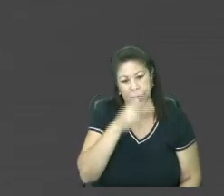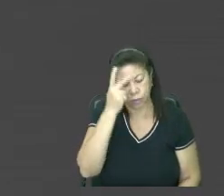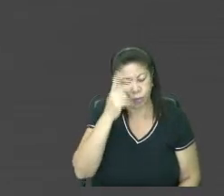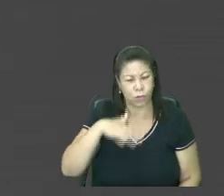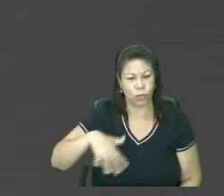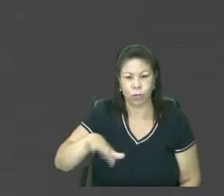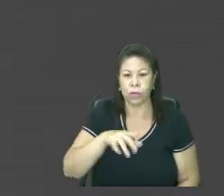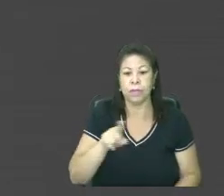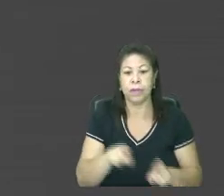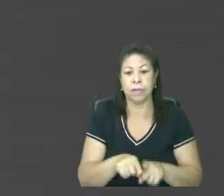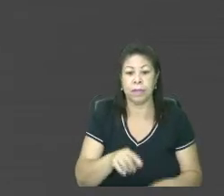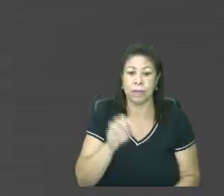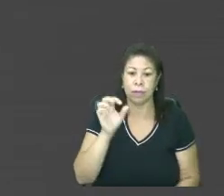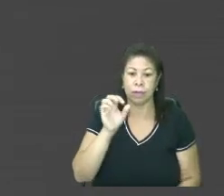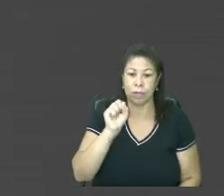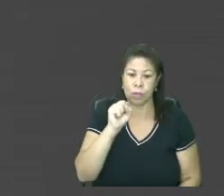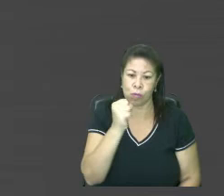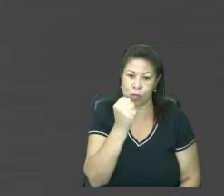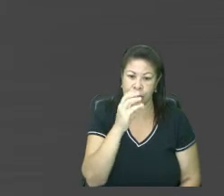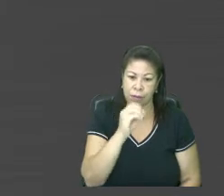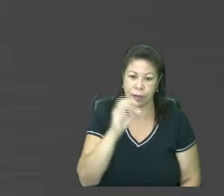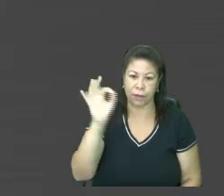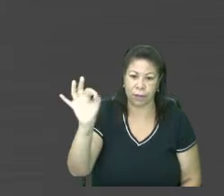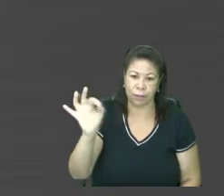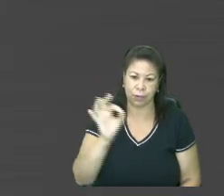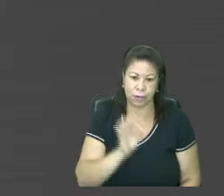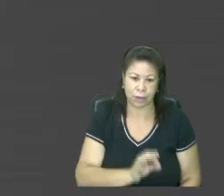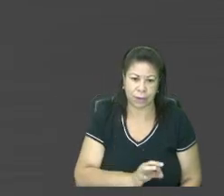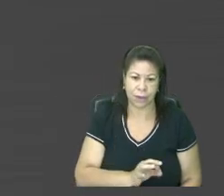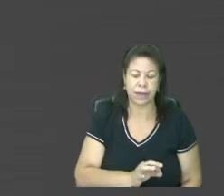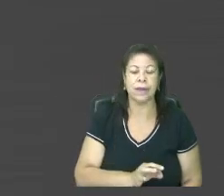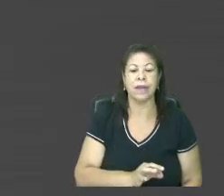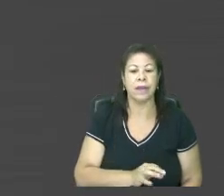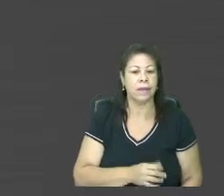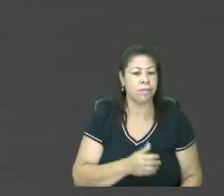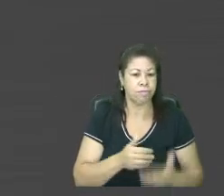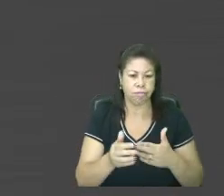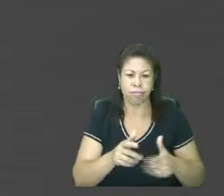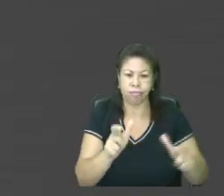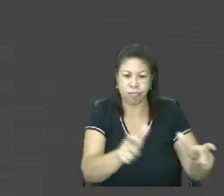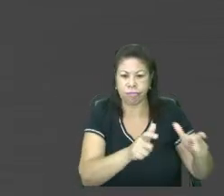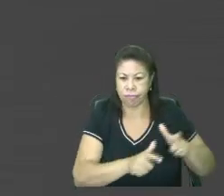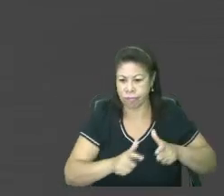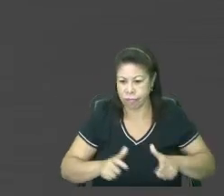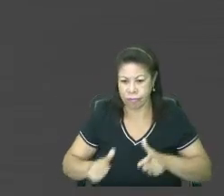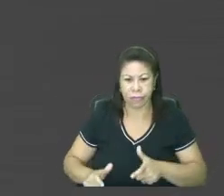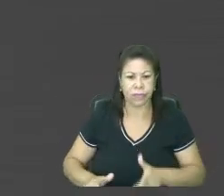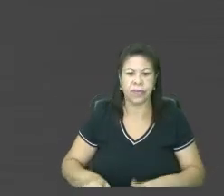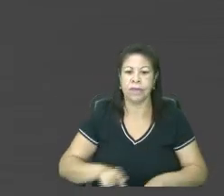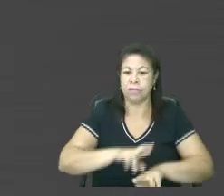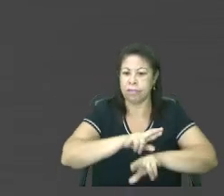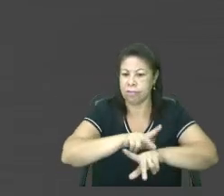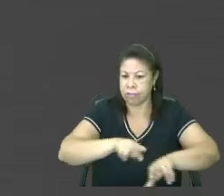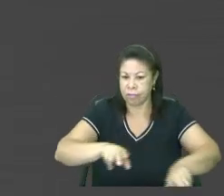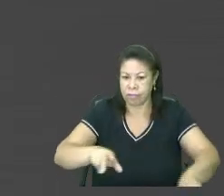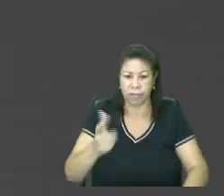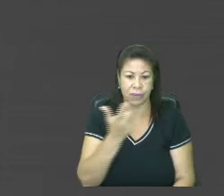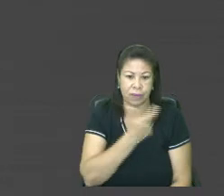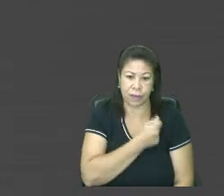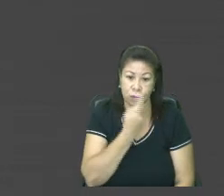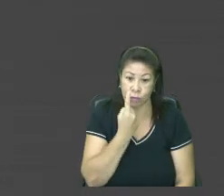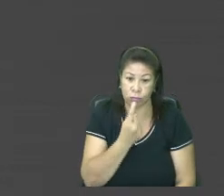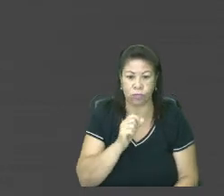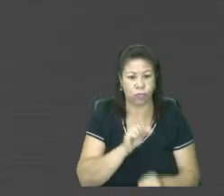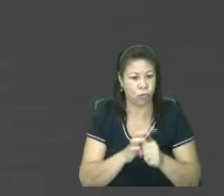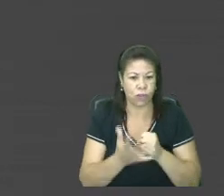nossa população, nos diversos imunobiológicos, né? Pentavalente, pneumo, pólio, tríplice